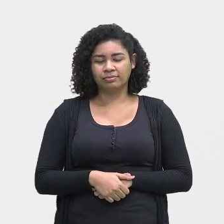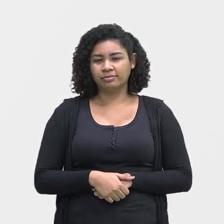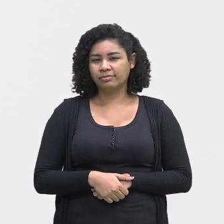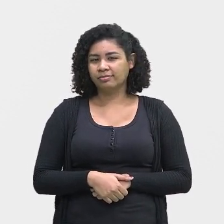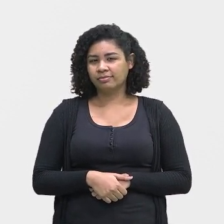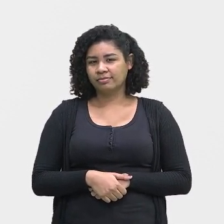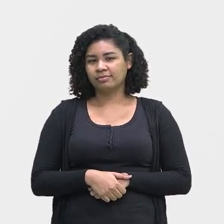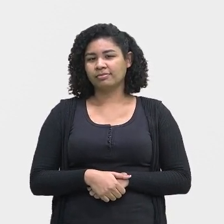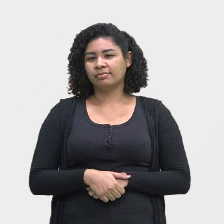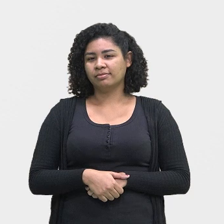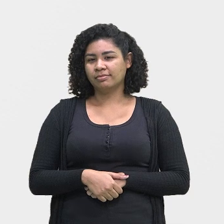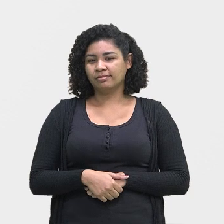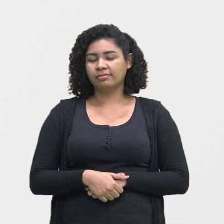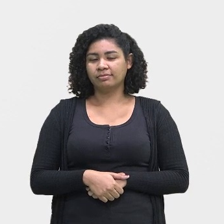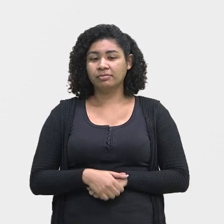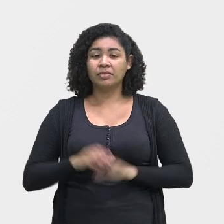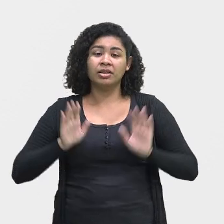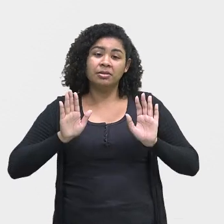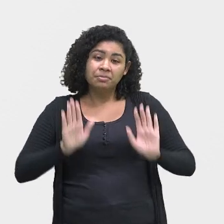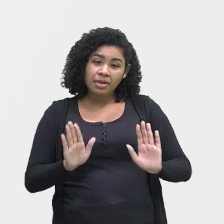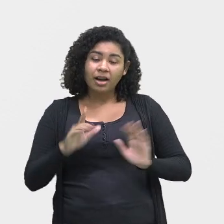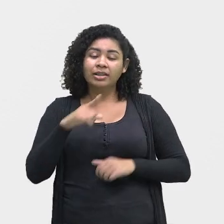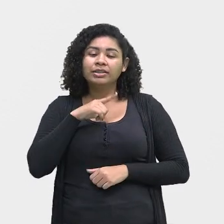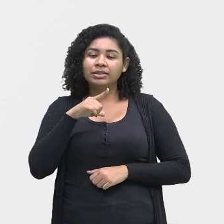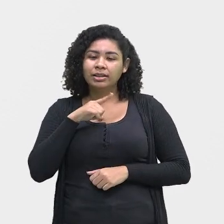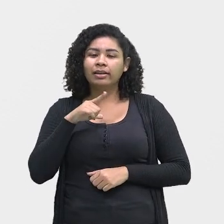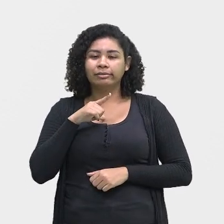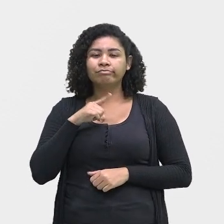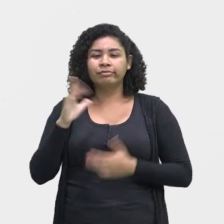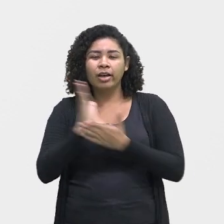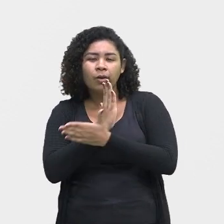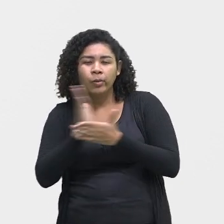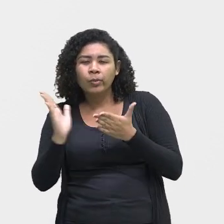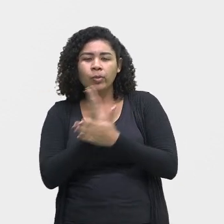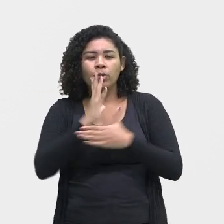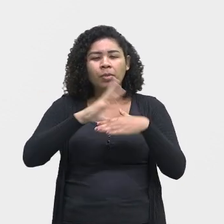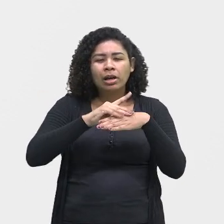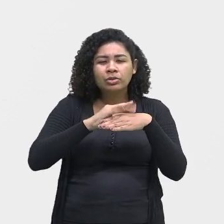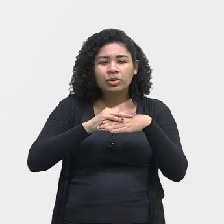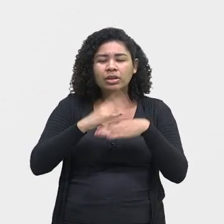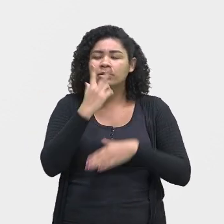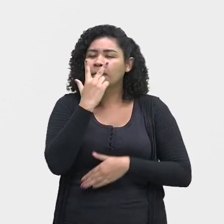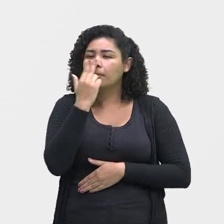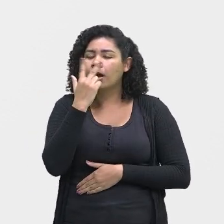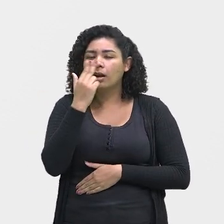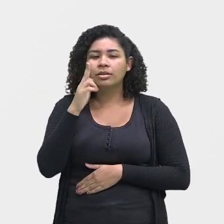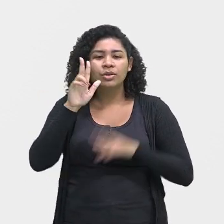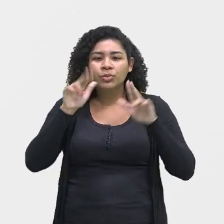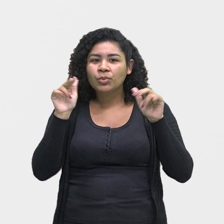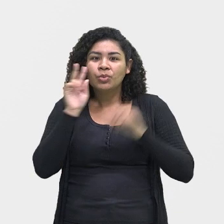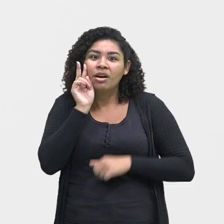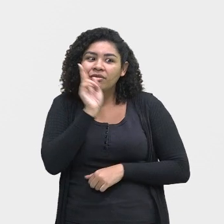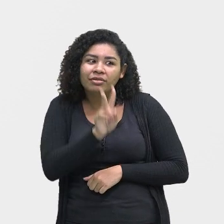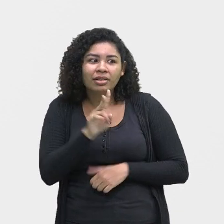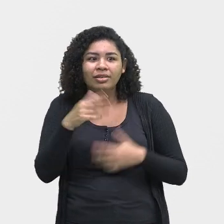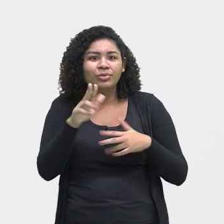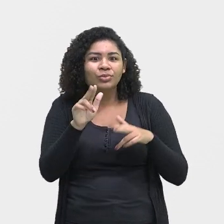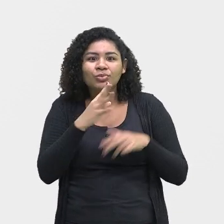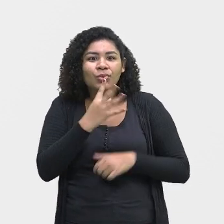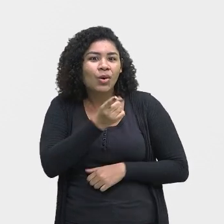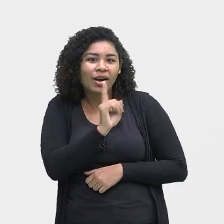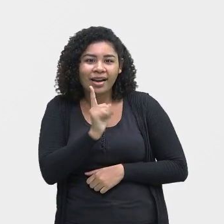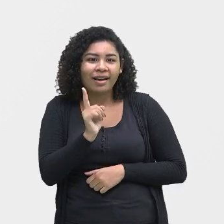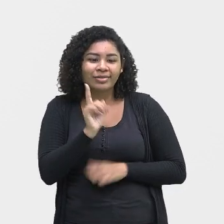que poucos de nós conhecemos, né? De tão raras que são. E aí, como é que a gente vai ter acesso a